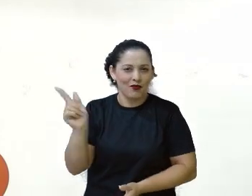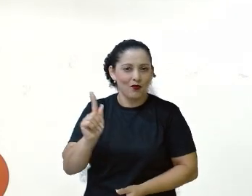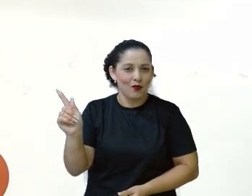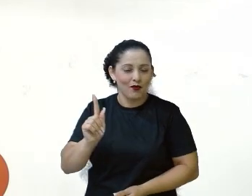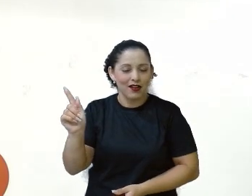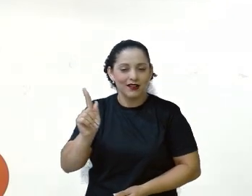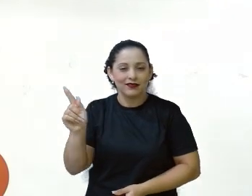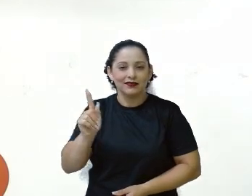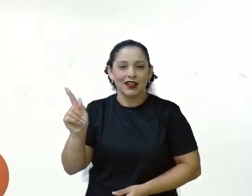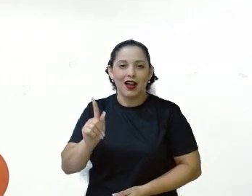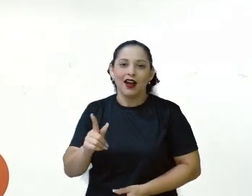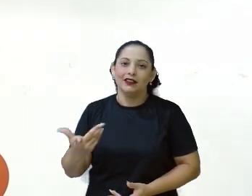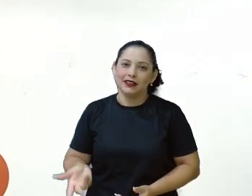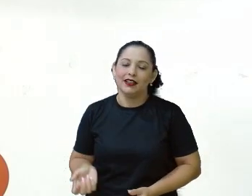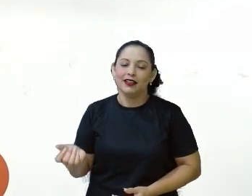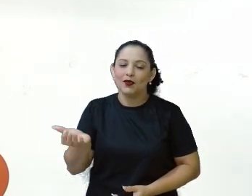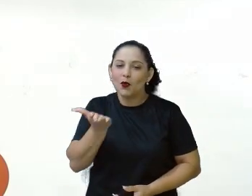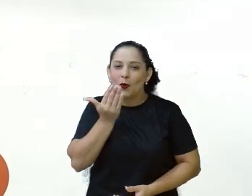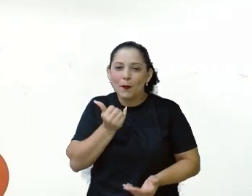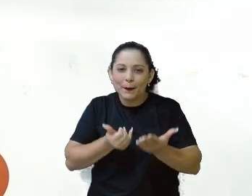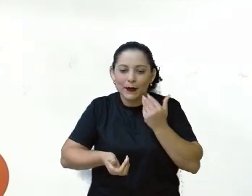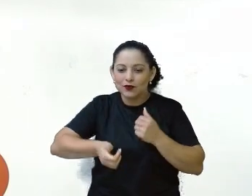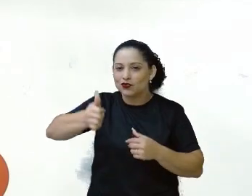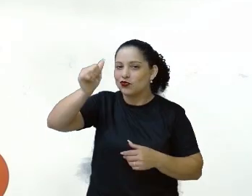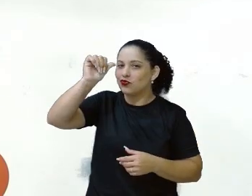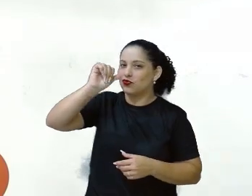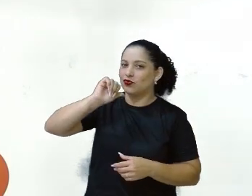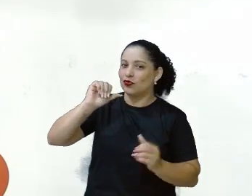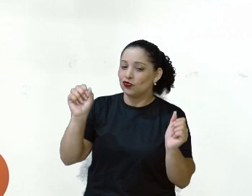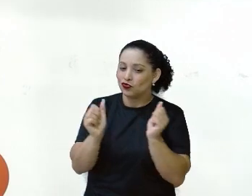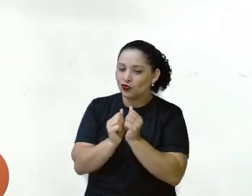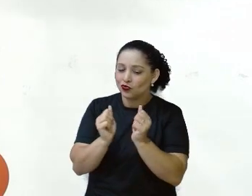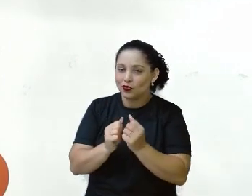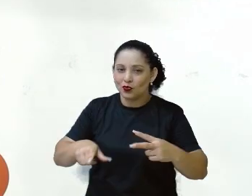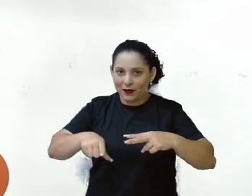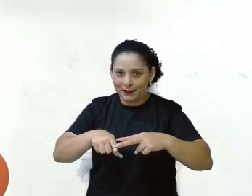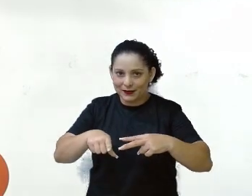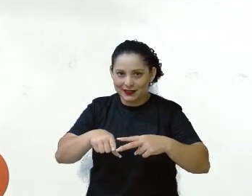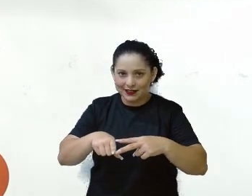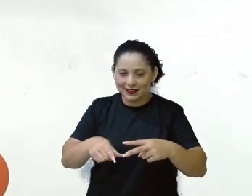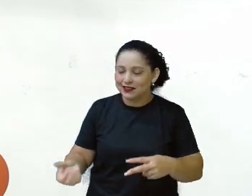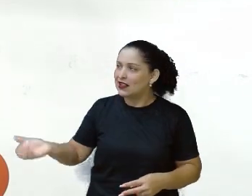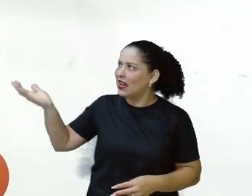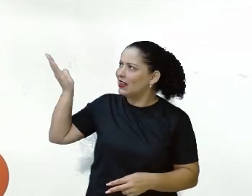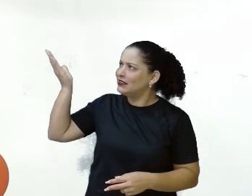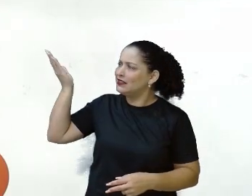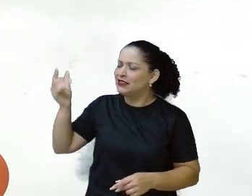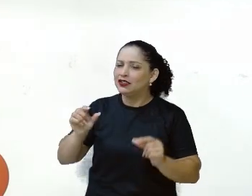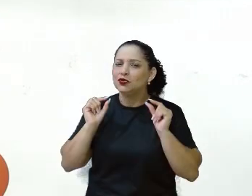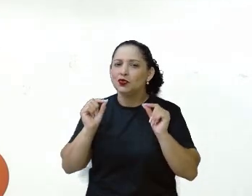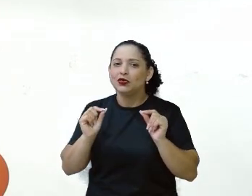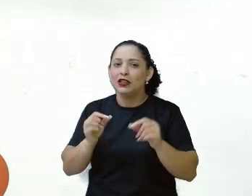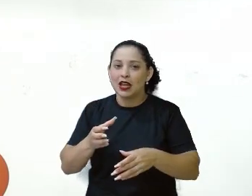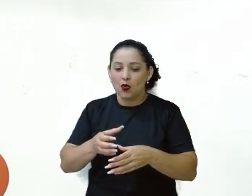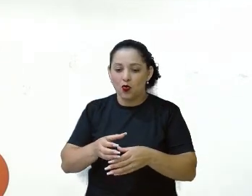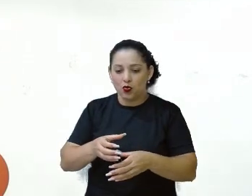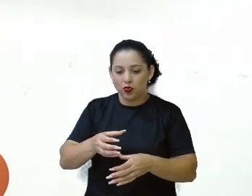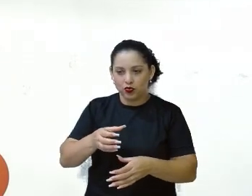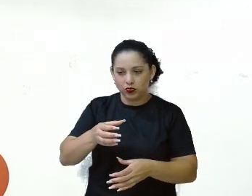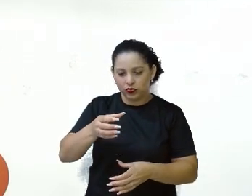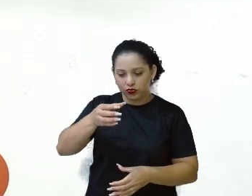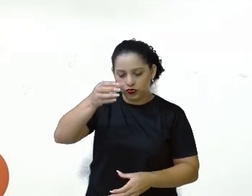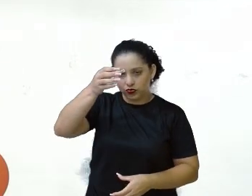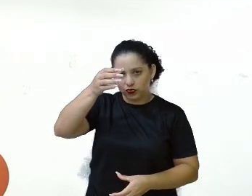semana para comer aquela pizza, né? Neste caso aqui, eu vou me referir ao litro, aquelas